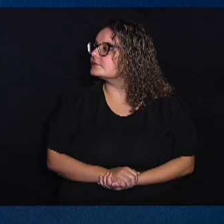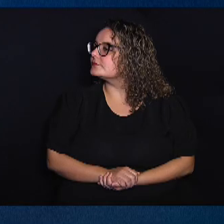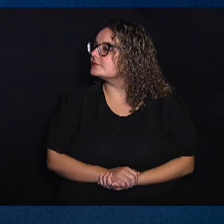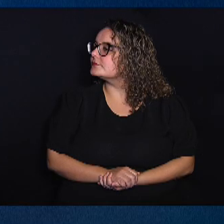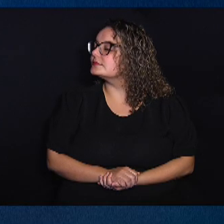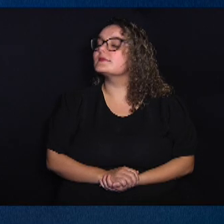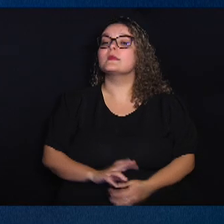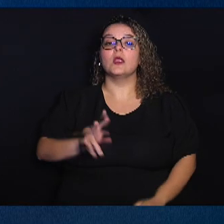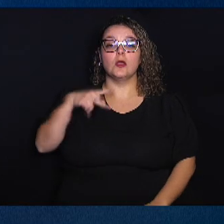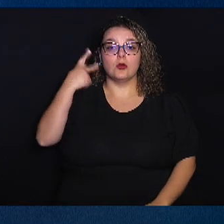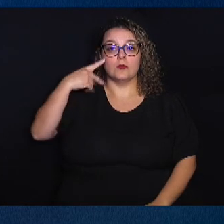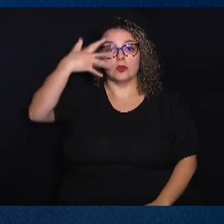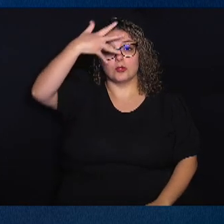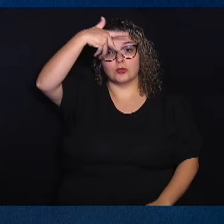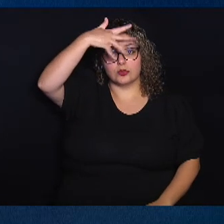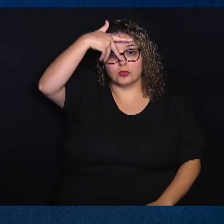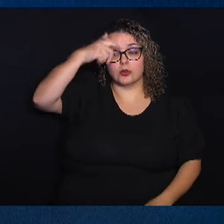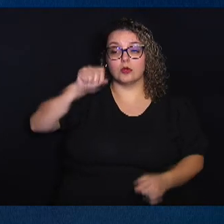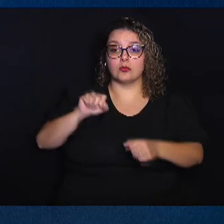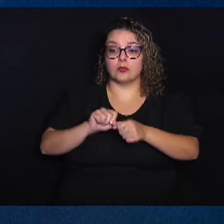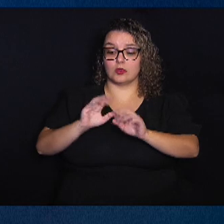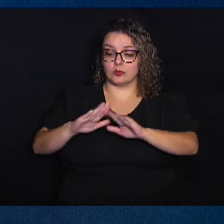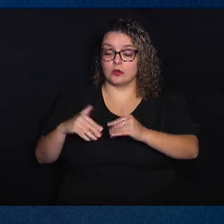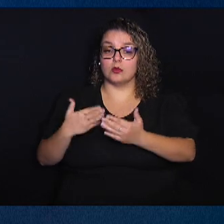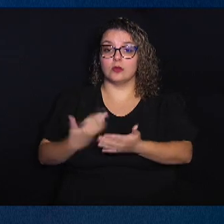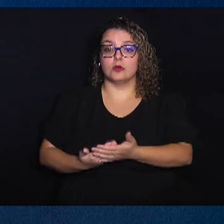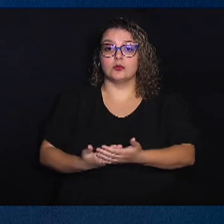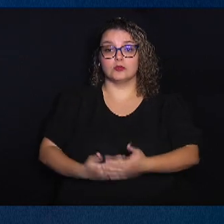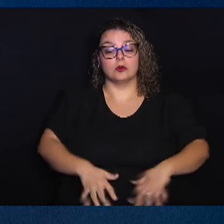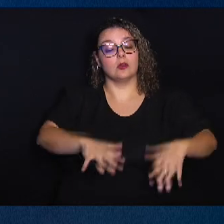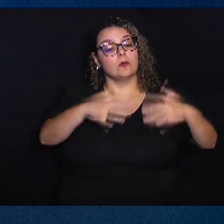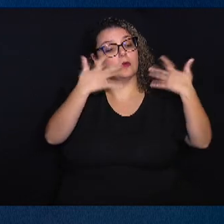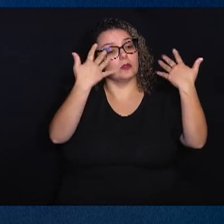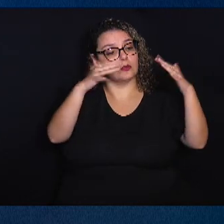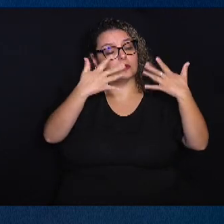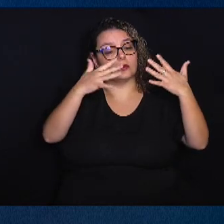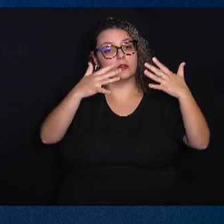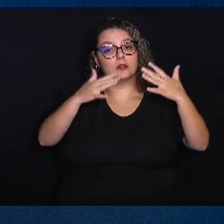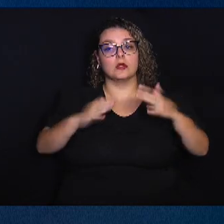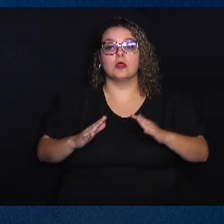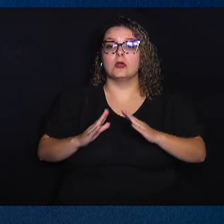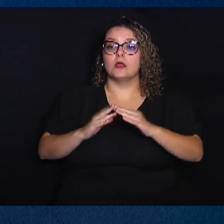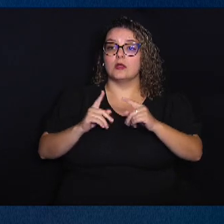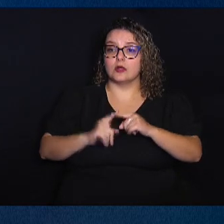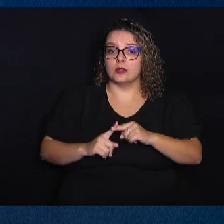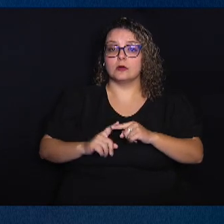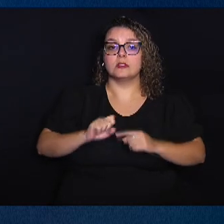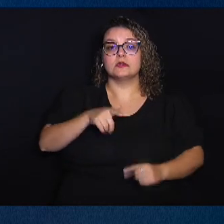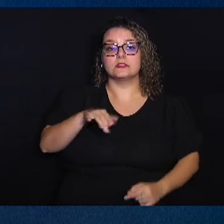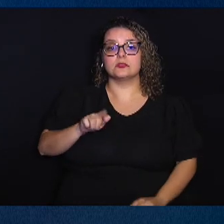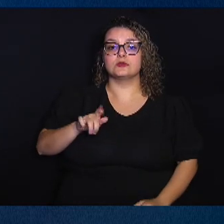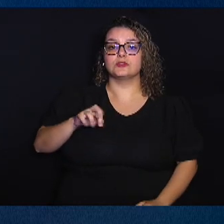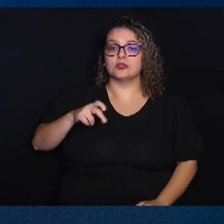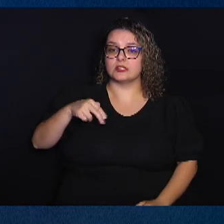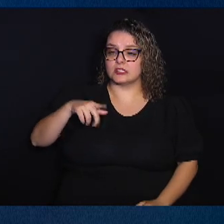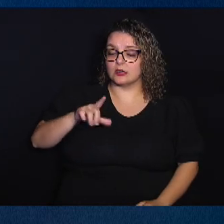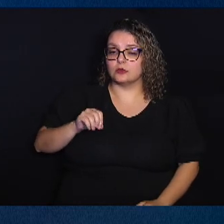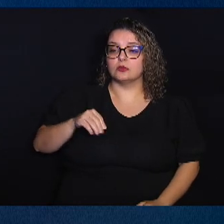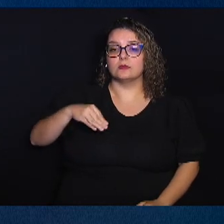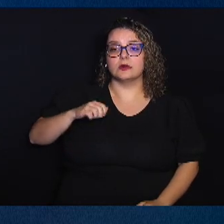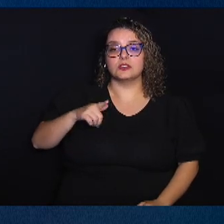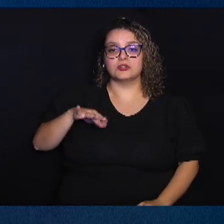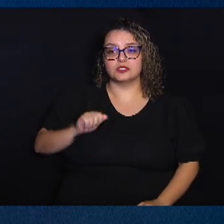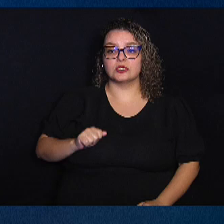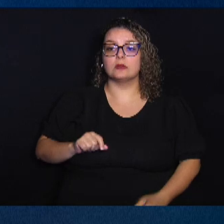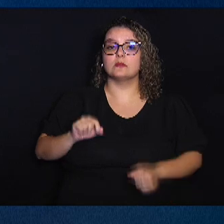O vereador Rodrigo da Farmadique fez um requerimento de votos de aplausos à paróquia São Geraldo Magela pela